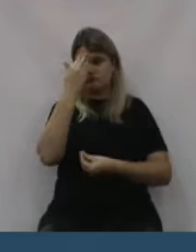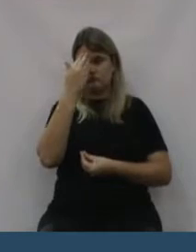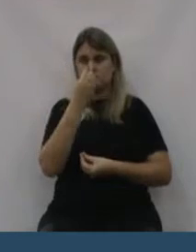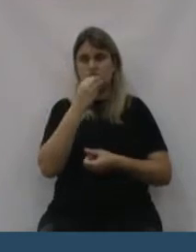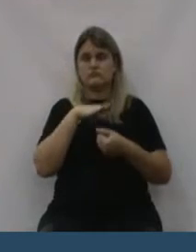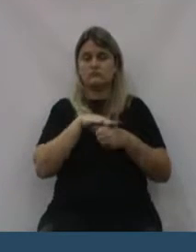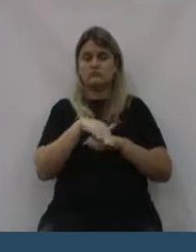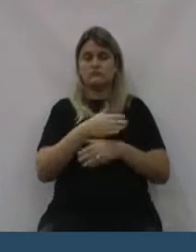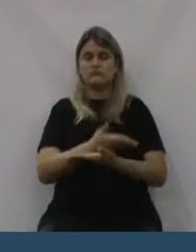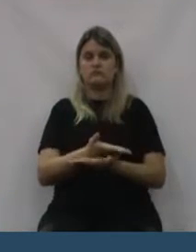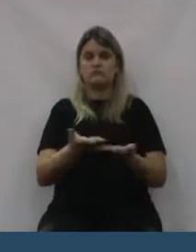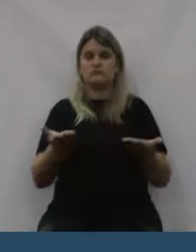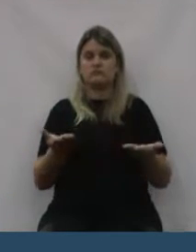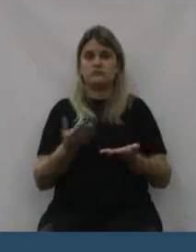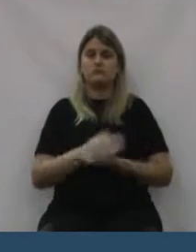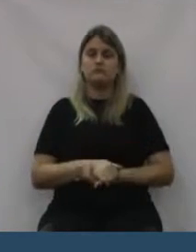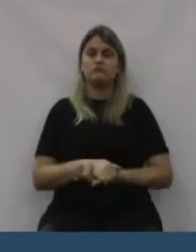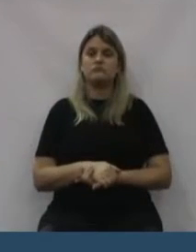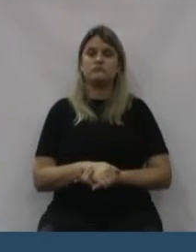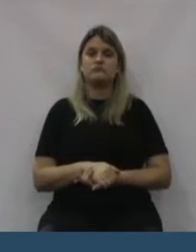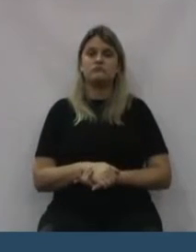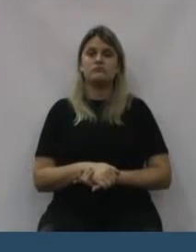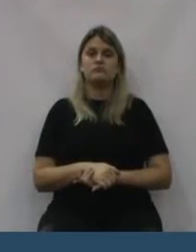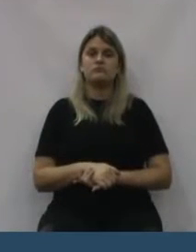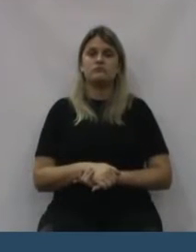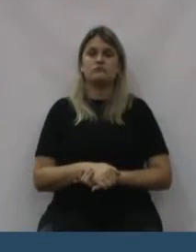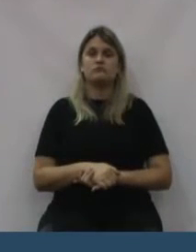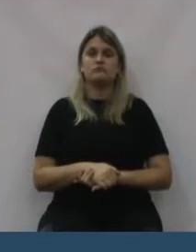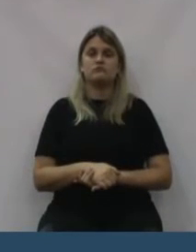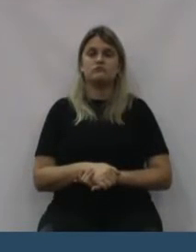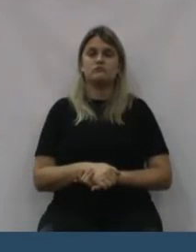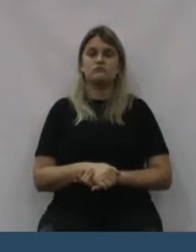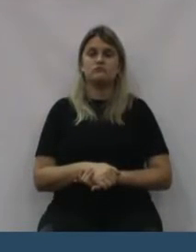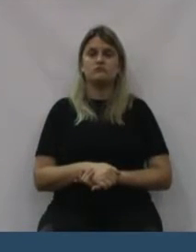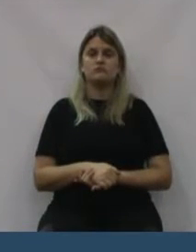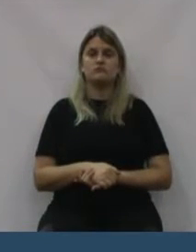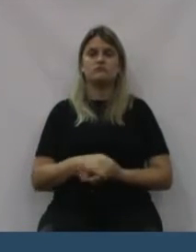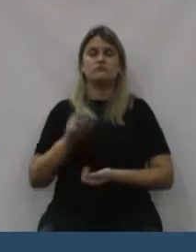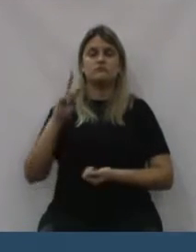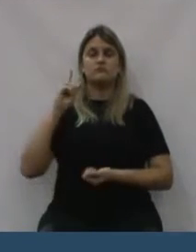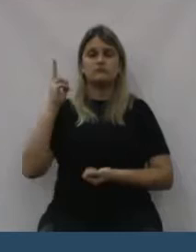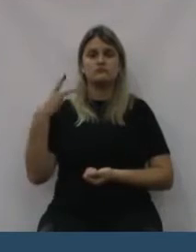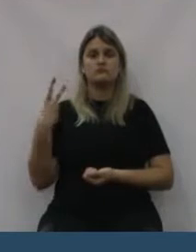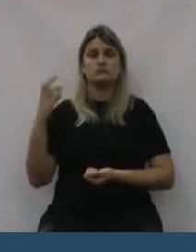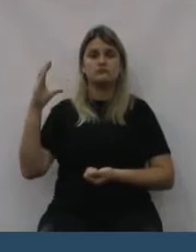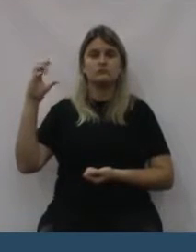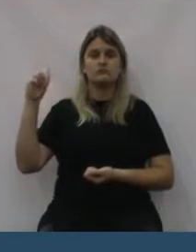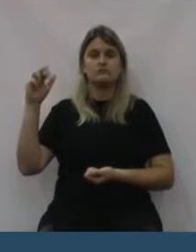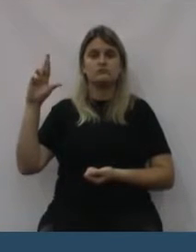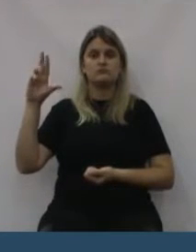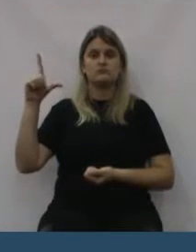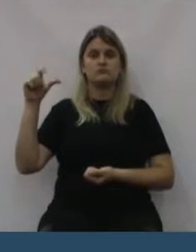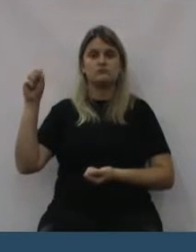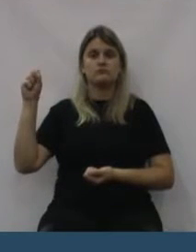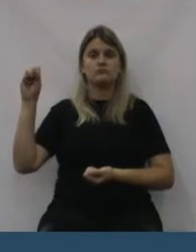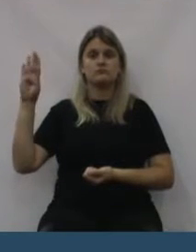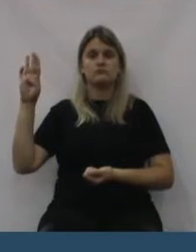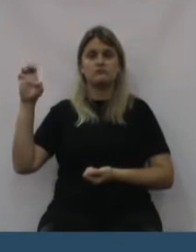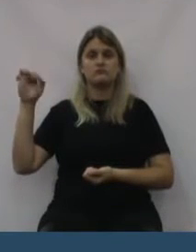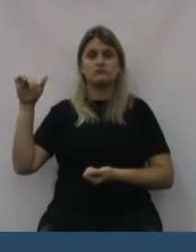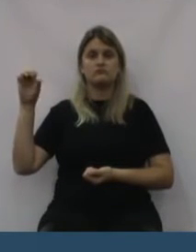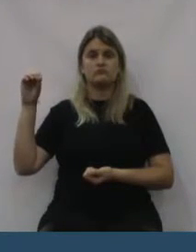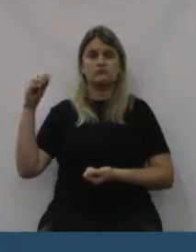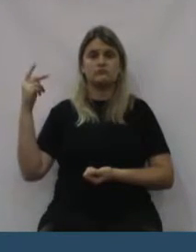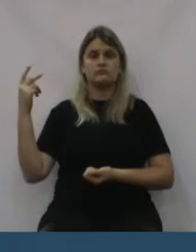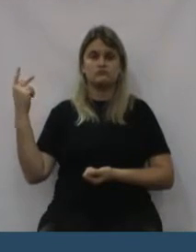é tempestivo, mas eu estou esperando até para quem quiser trabalhar junto comigo em tal projeto, está convidado, porque eu entendo que isso é